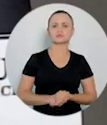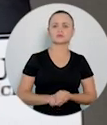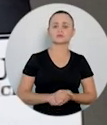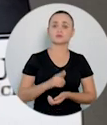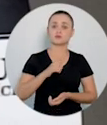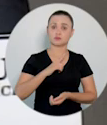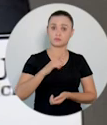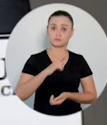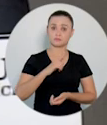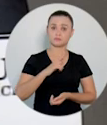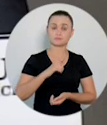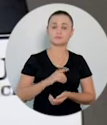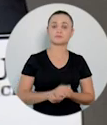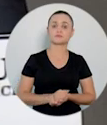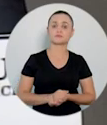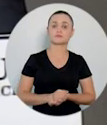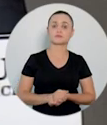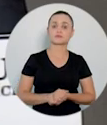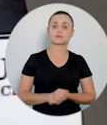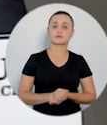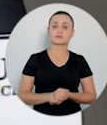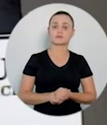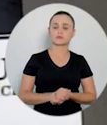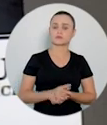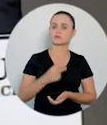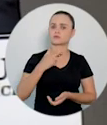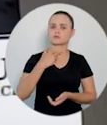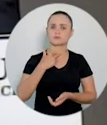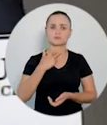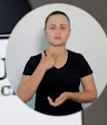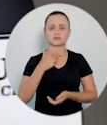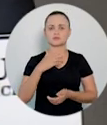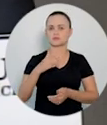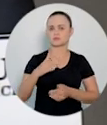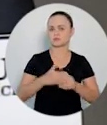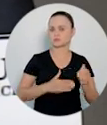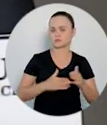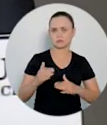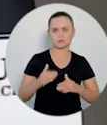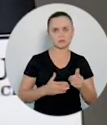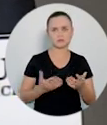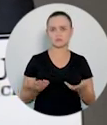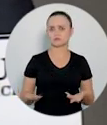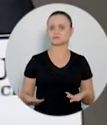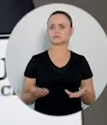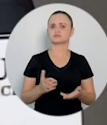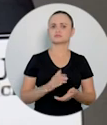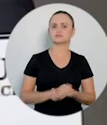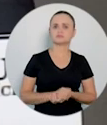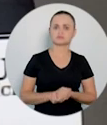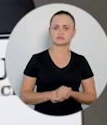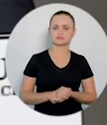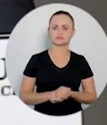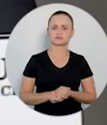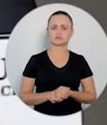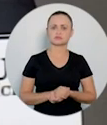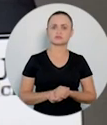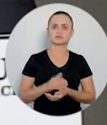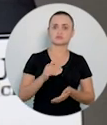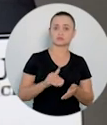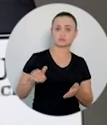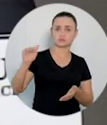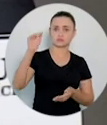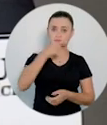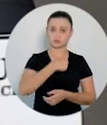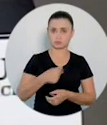também do advogado. São autoridades que estão no mesmo nível hierárquico. Então a gente não pode de forma alguma